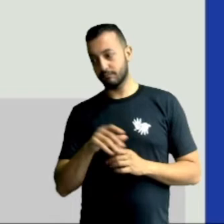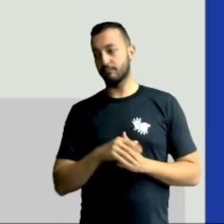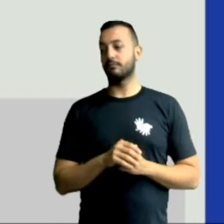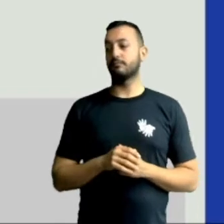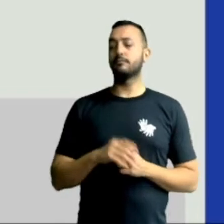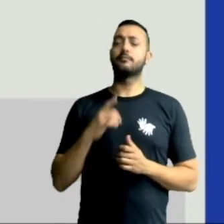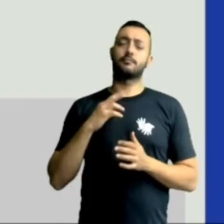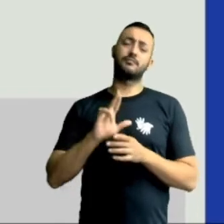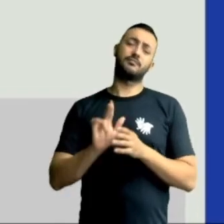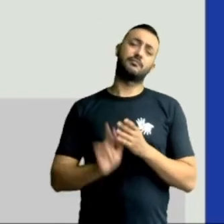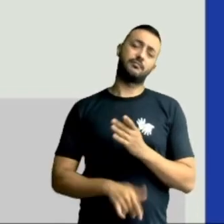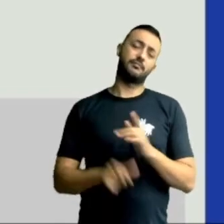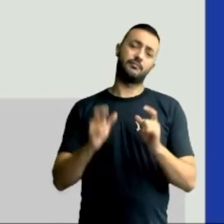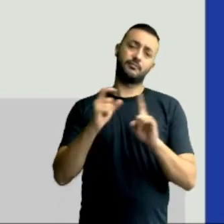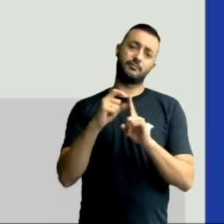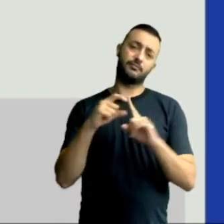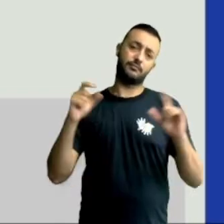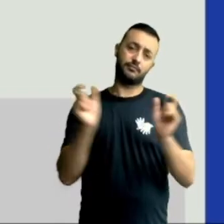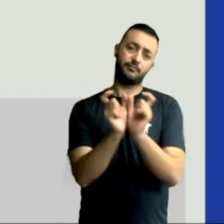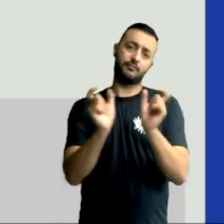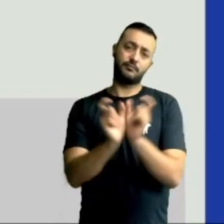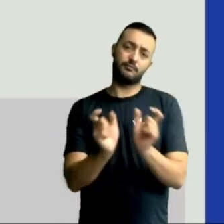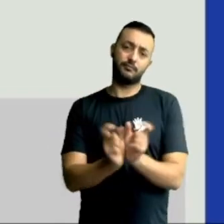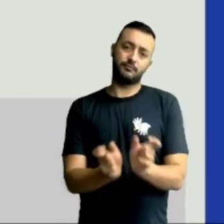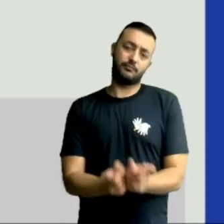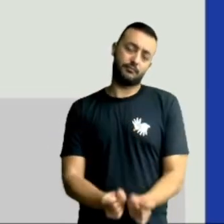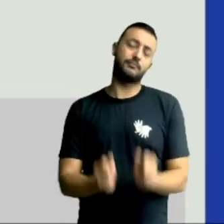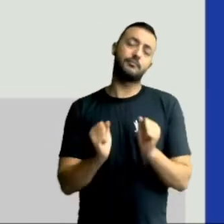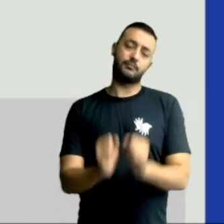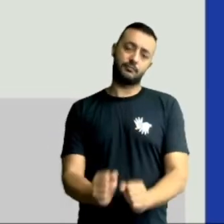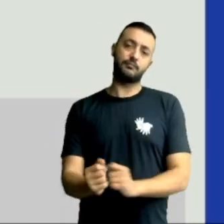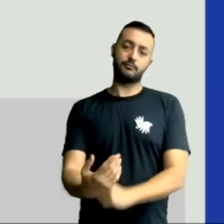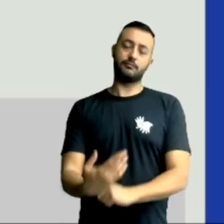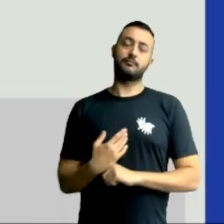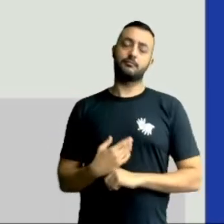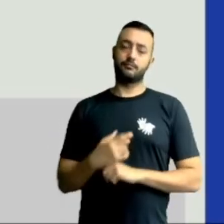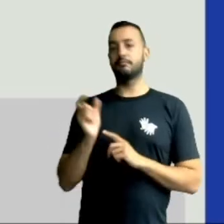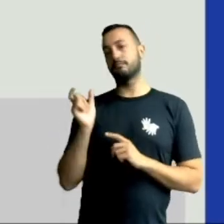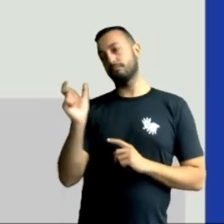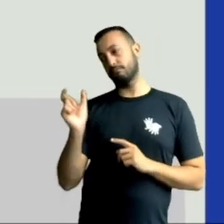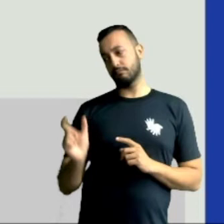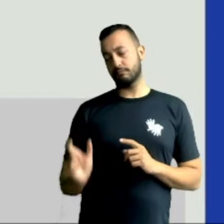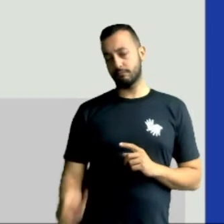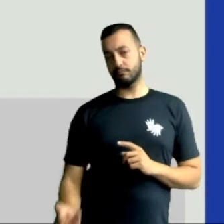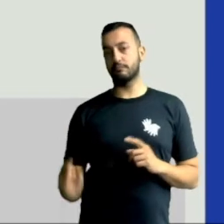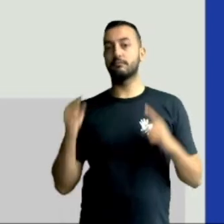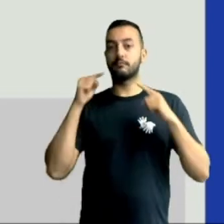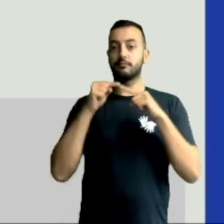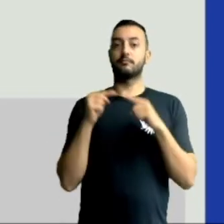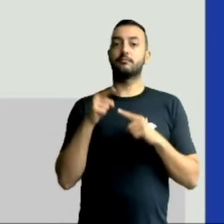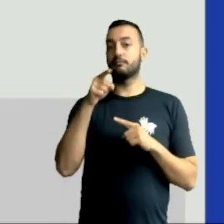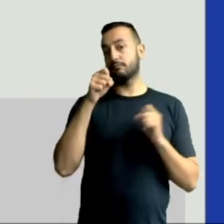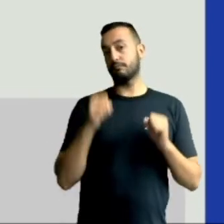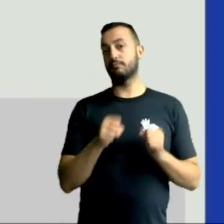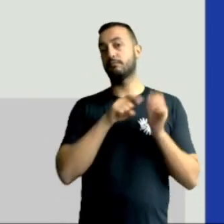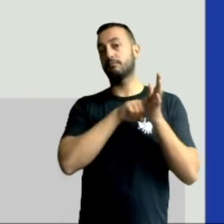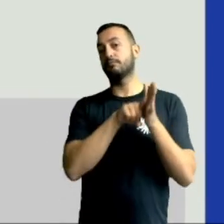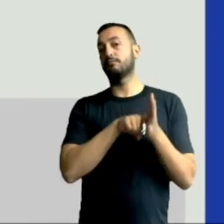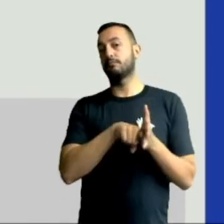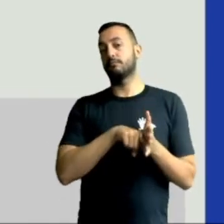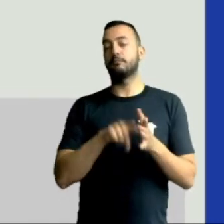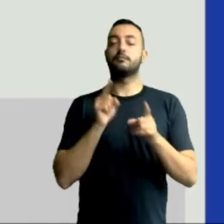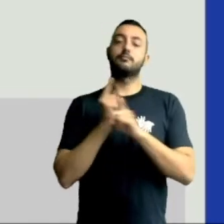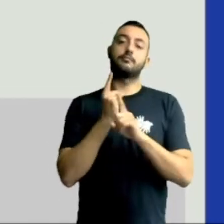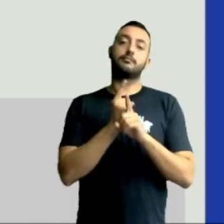mais locuções adjetivas que podem nos ajudar. E vocês podem também estar realizando aí uma pesquisa